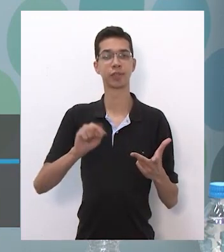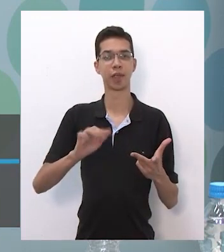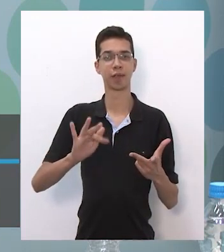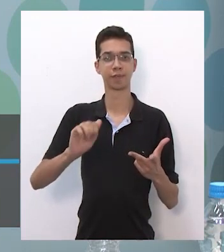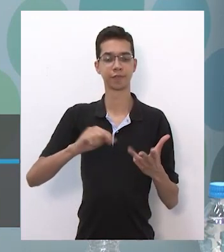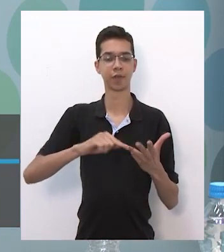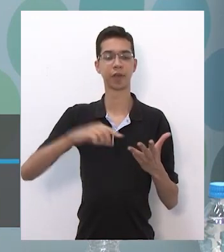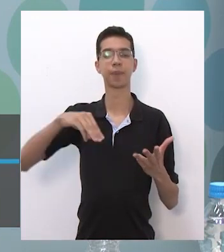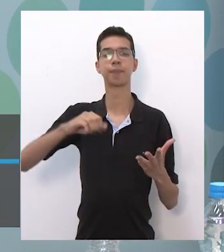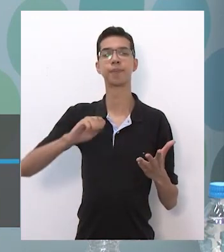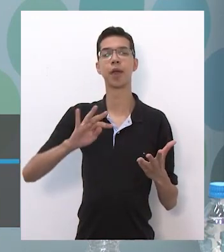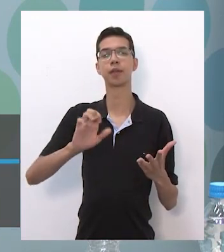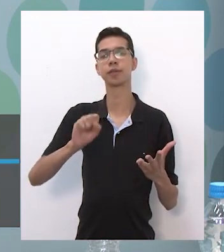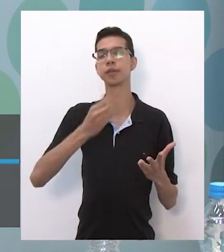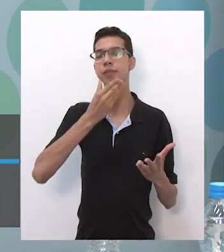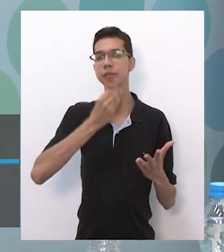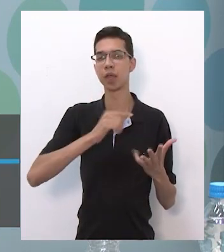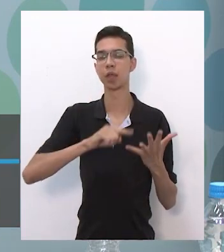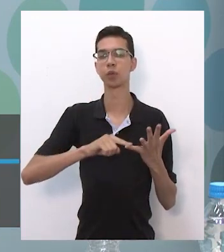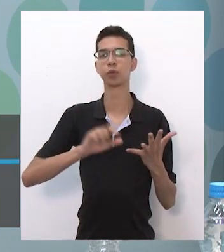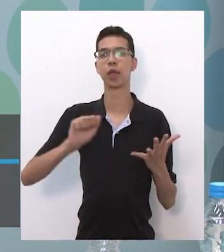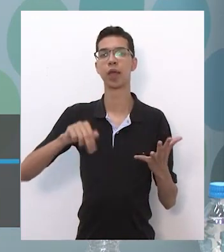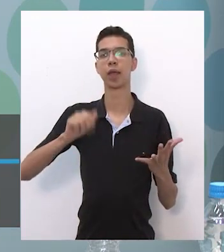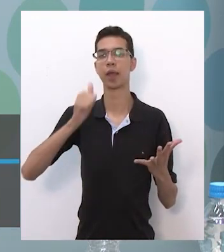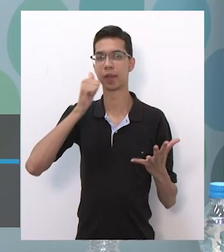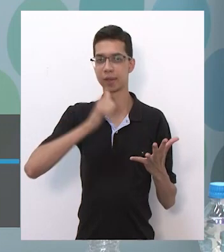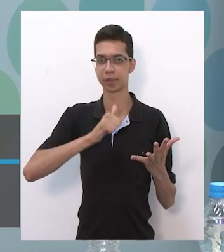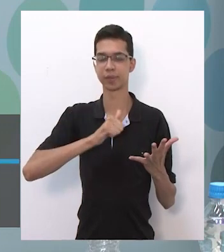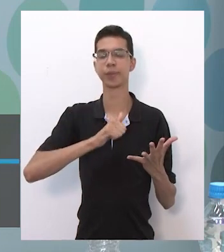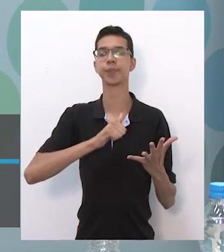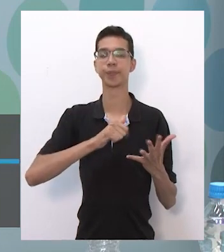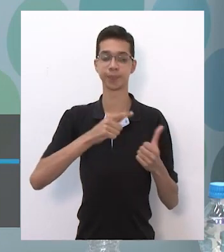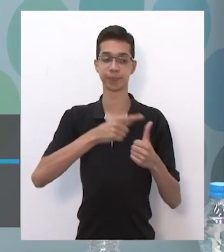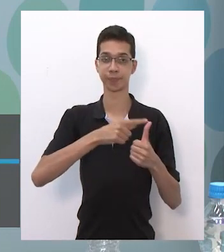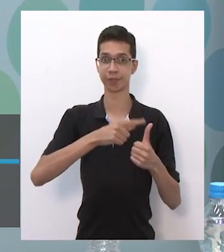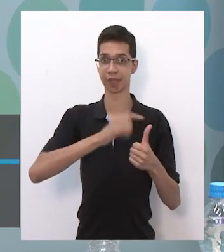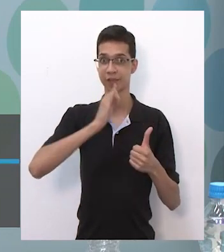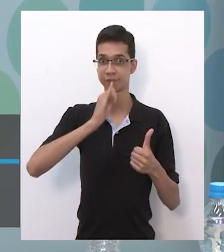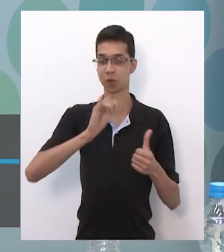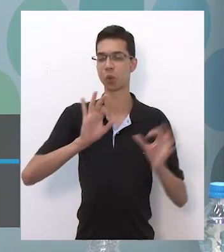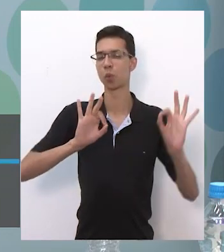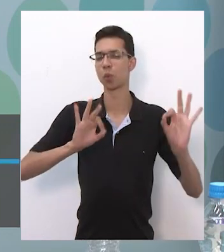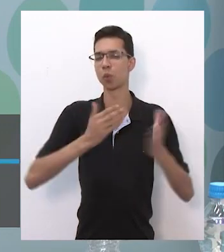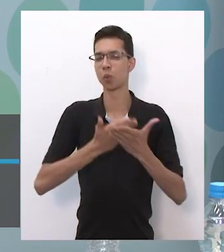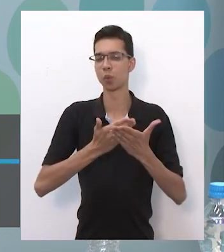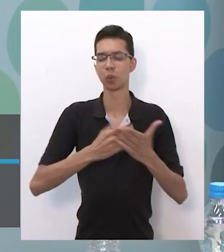O professor Silvio falou que foi uma ótima aula. Professora Mônica comentou que